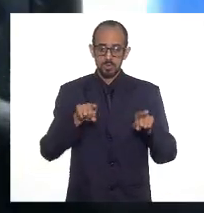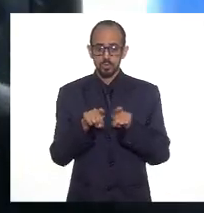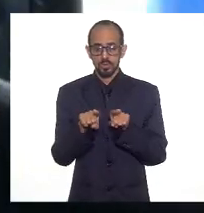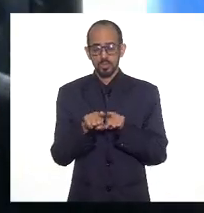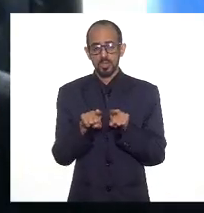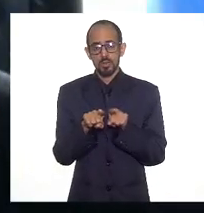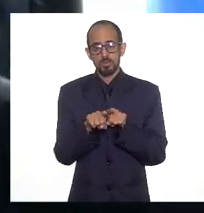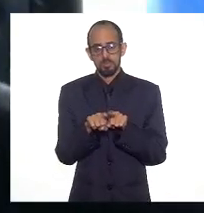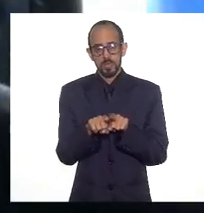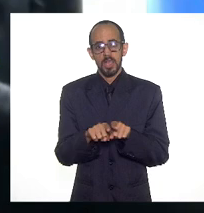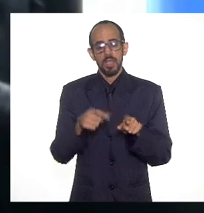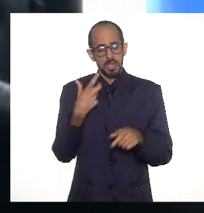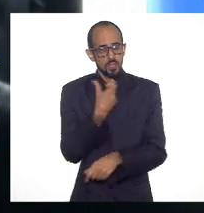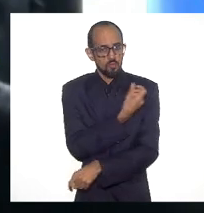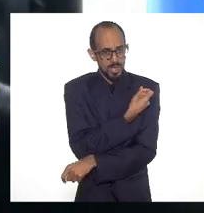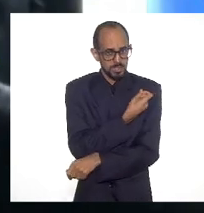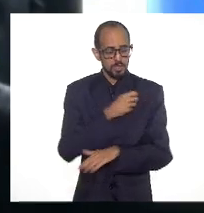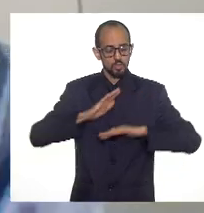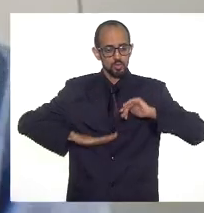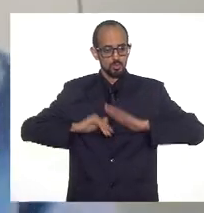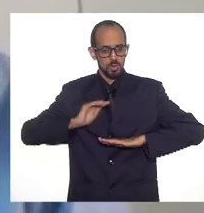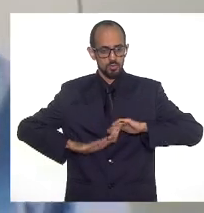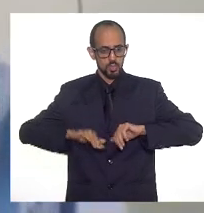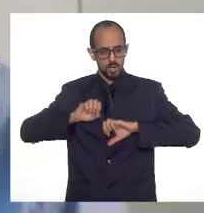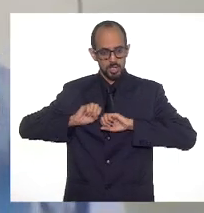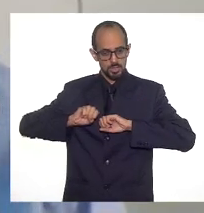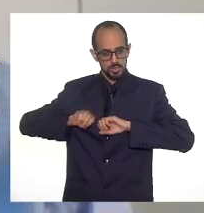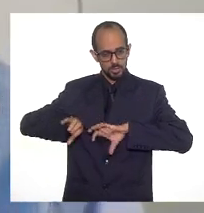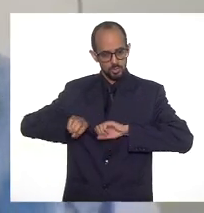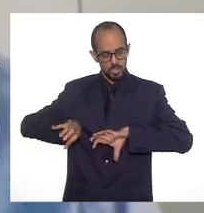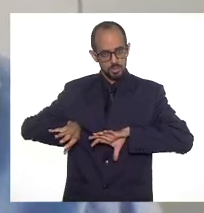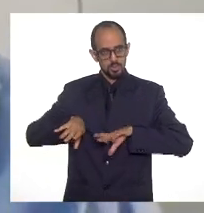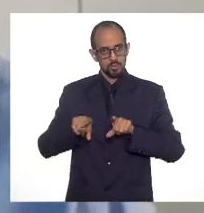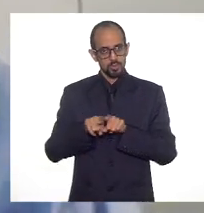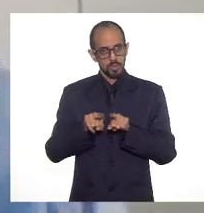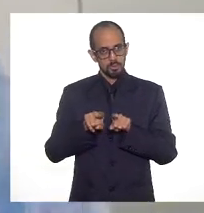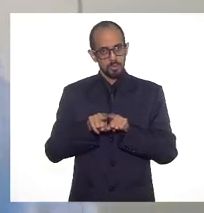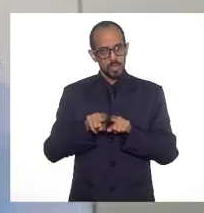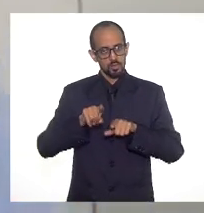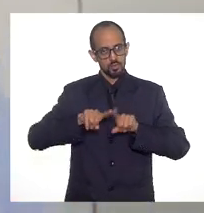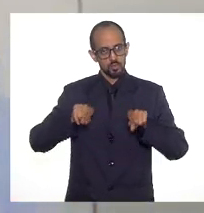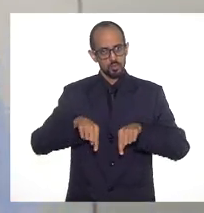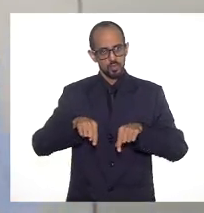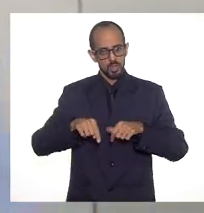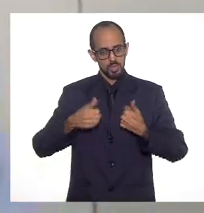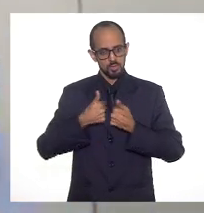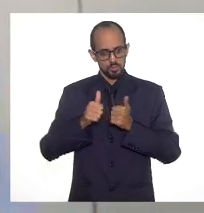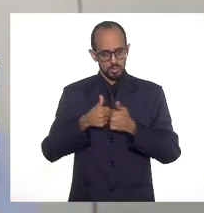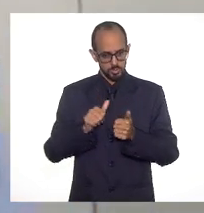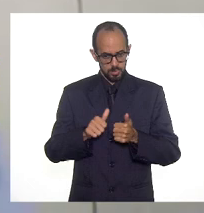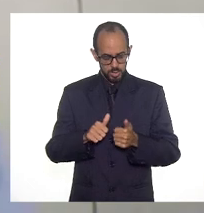vacine os profissionais de educação e vacine os trabalhadores de transporte público.